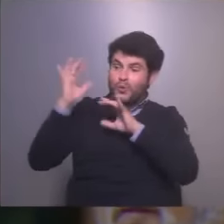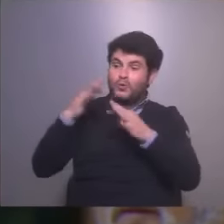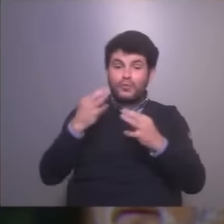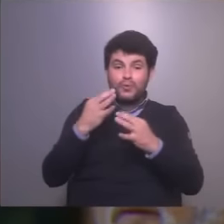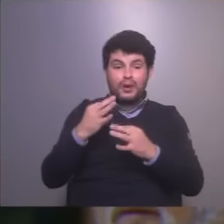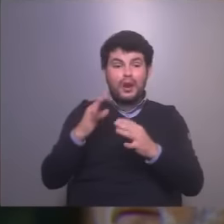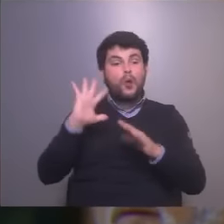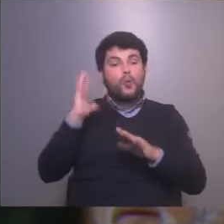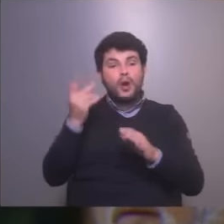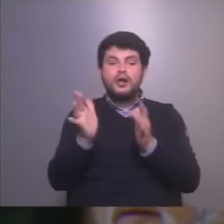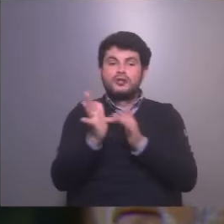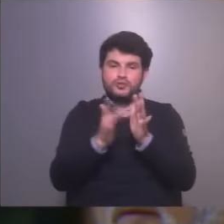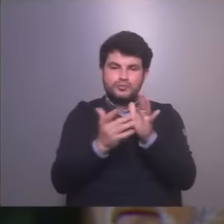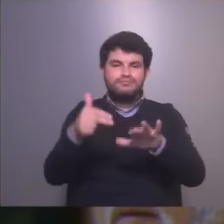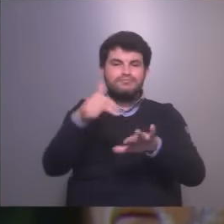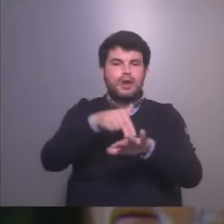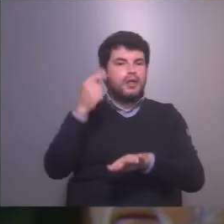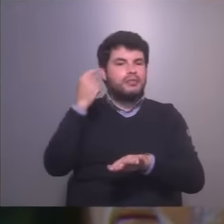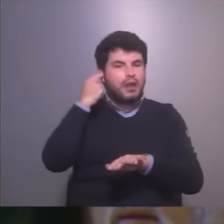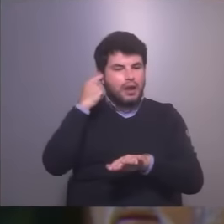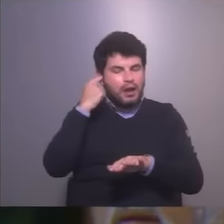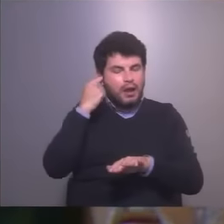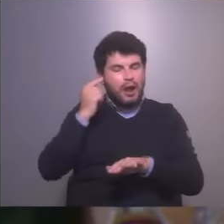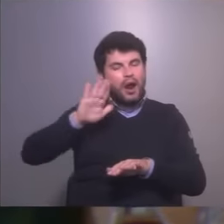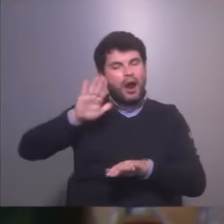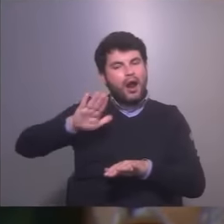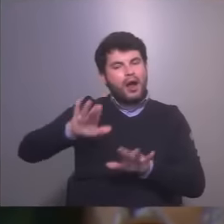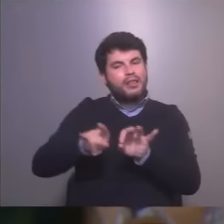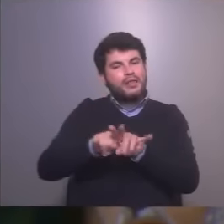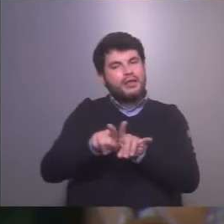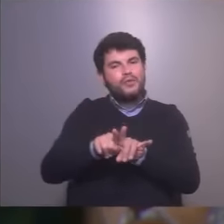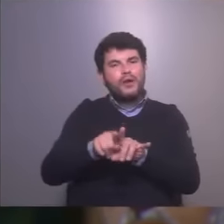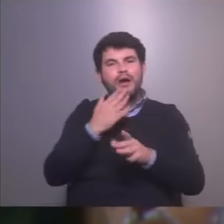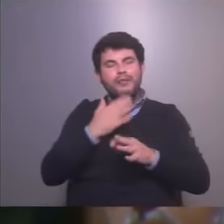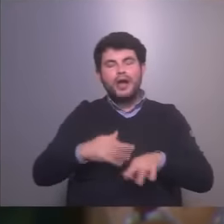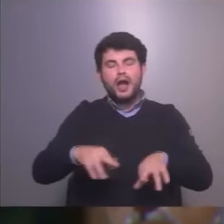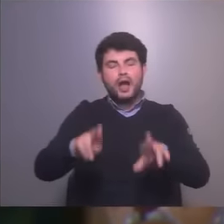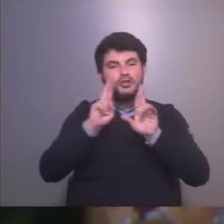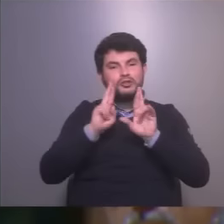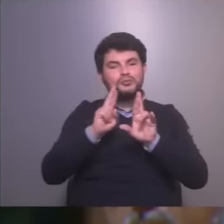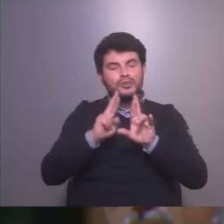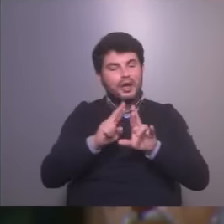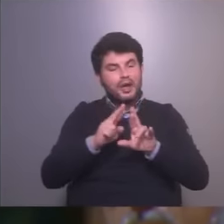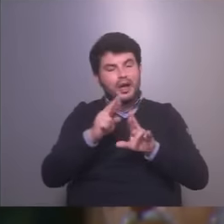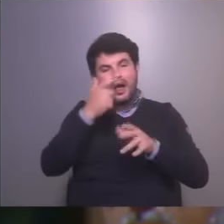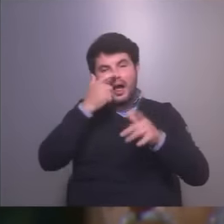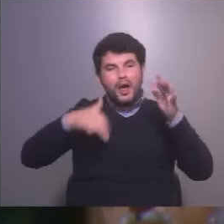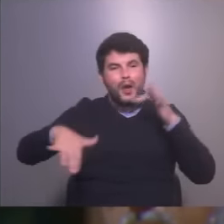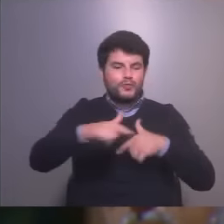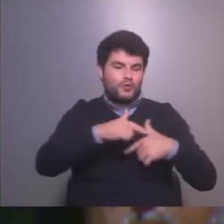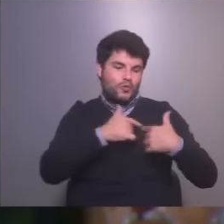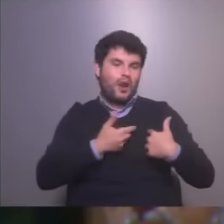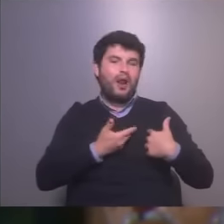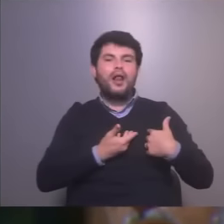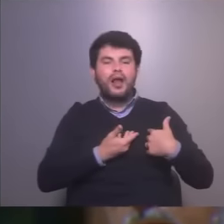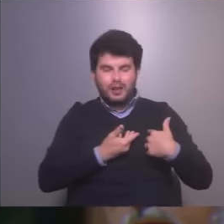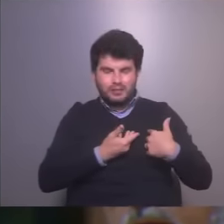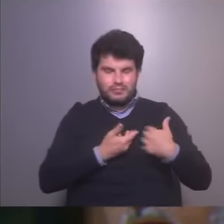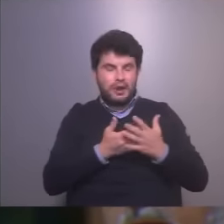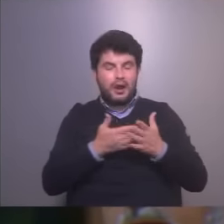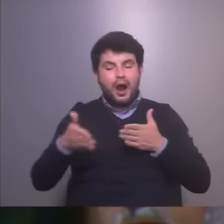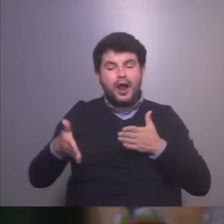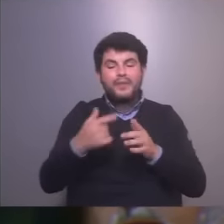nós, fazendo-se carne para iluminar as nossas noites. Desde a sua Páscoa, Jesus ressuscitado